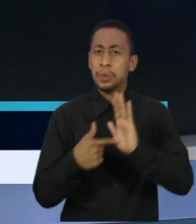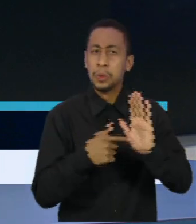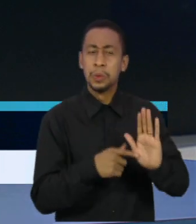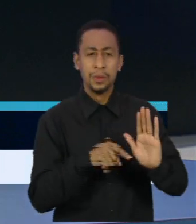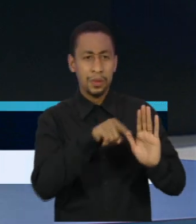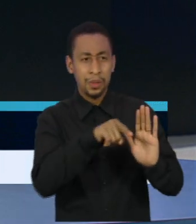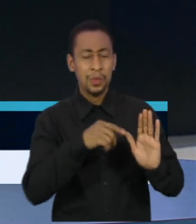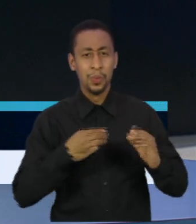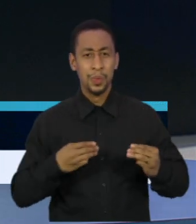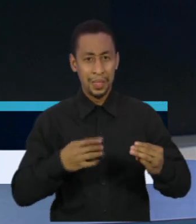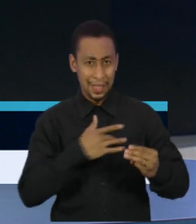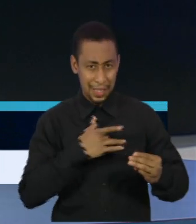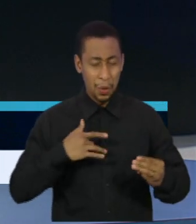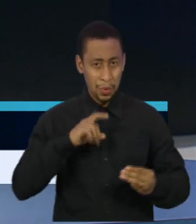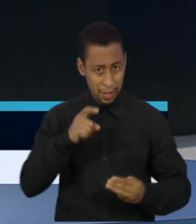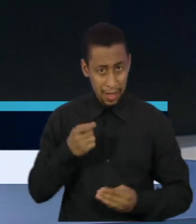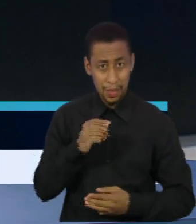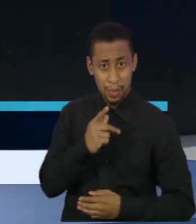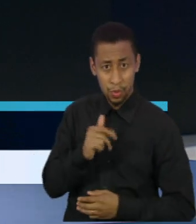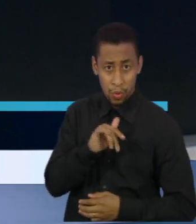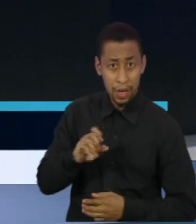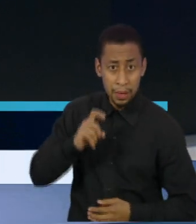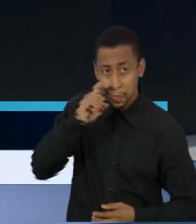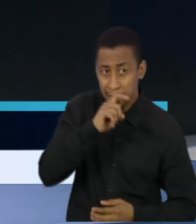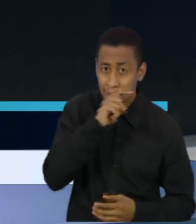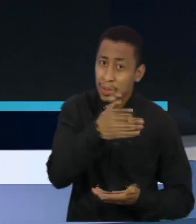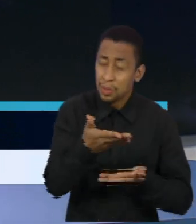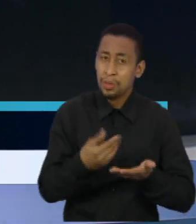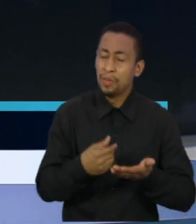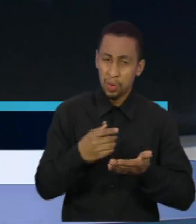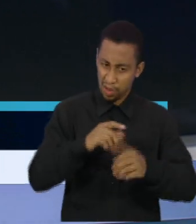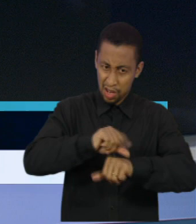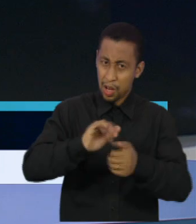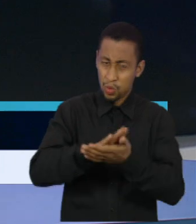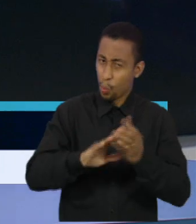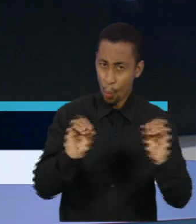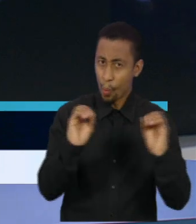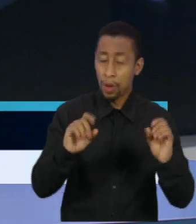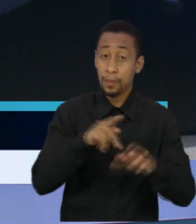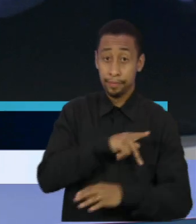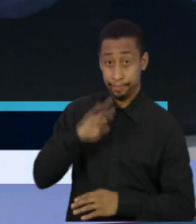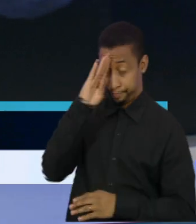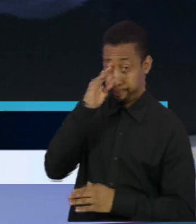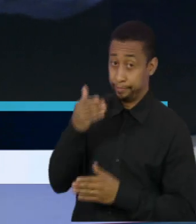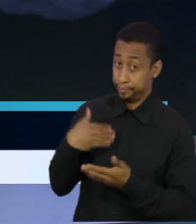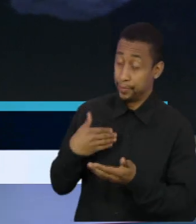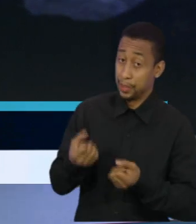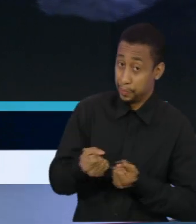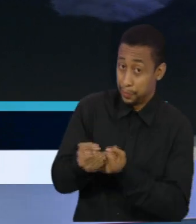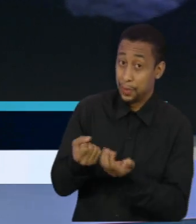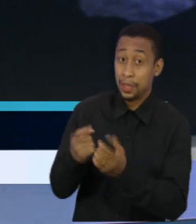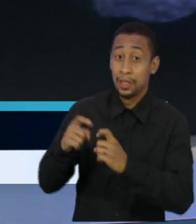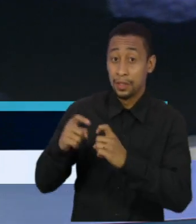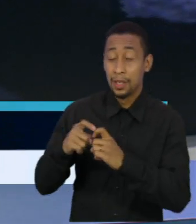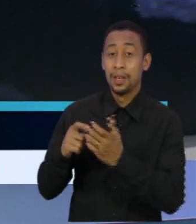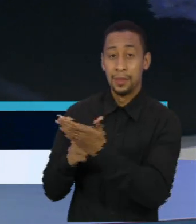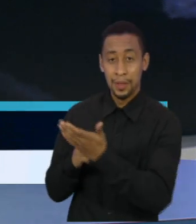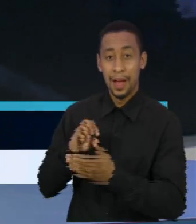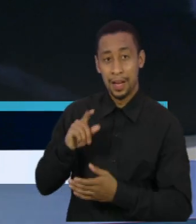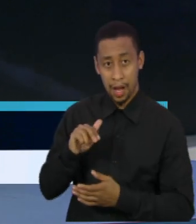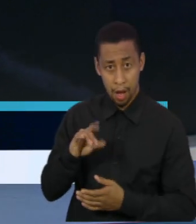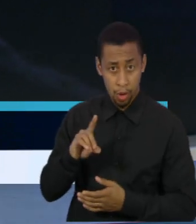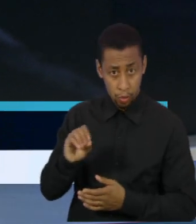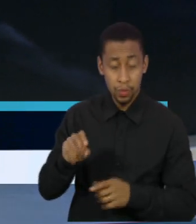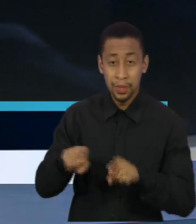da Saúde, Eduardo Pazuello, que negou atraso nas negociações após a fala do presidente. Assunto para o médico Arnaldo Lichtenstein e